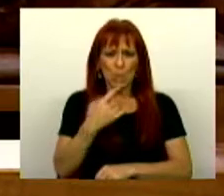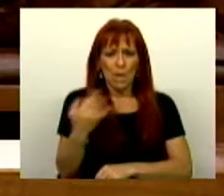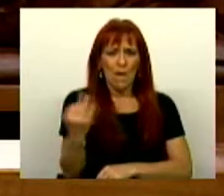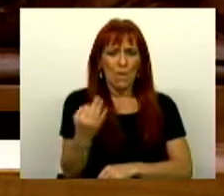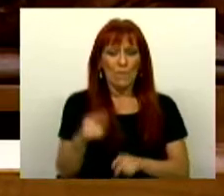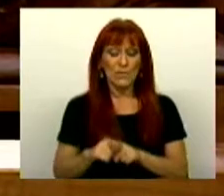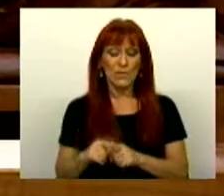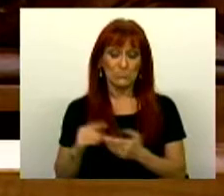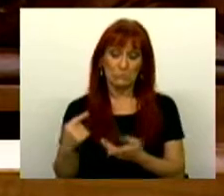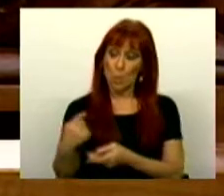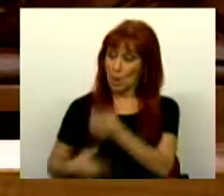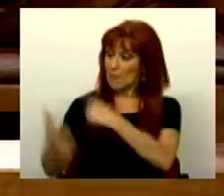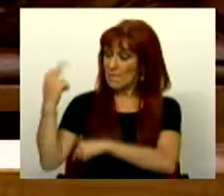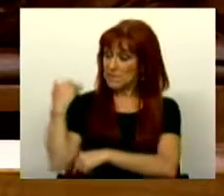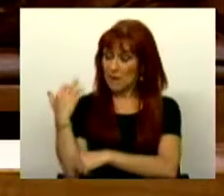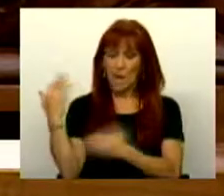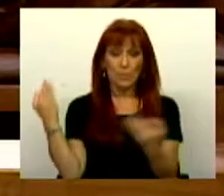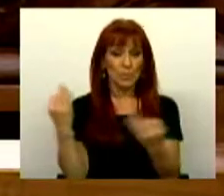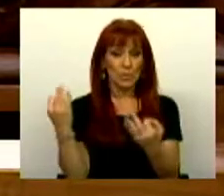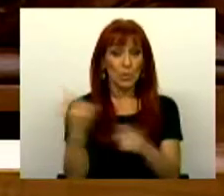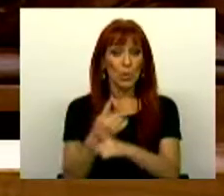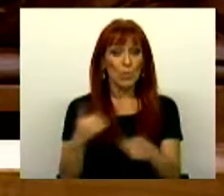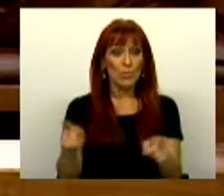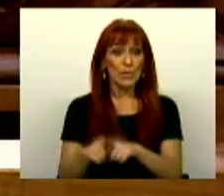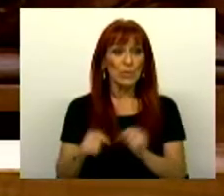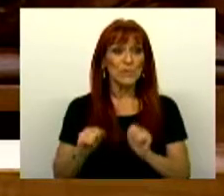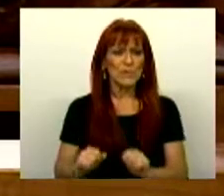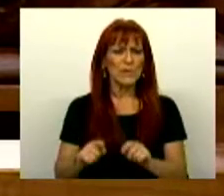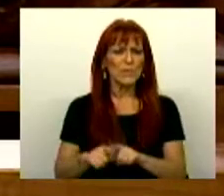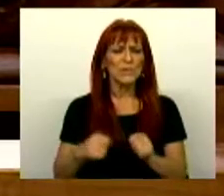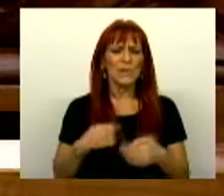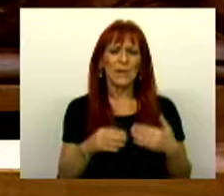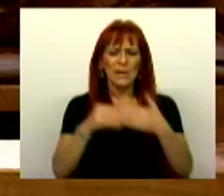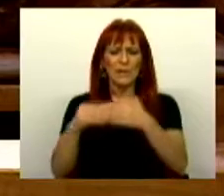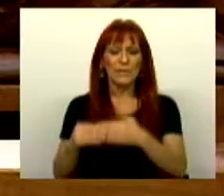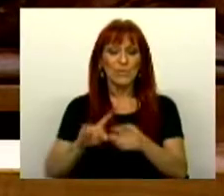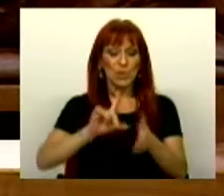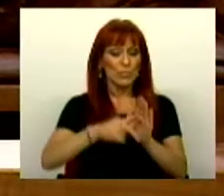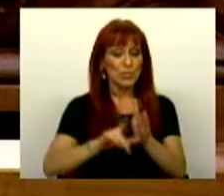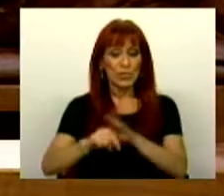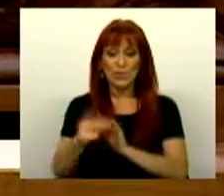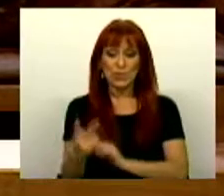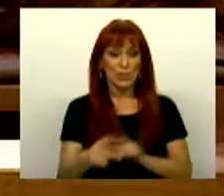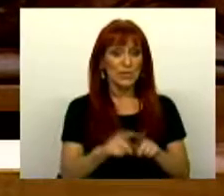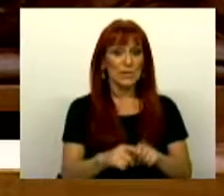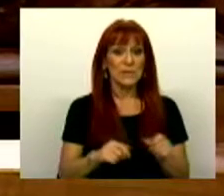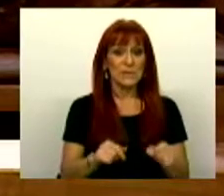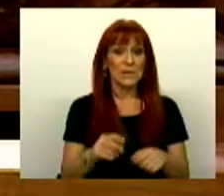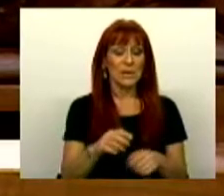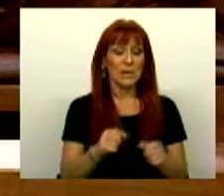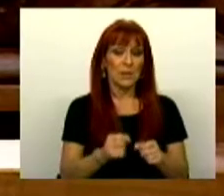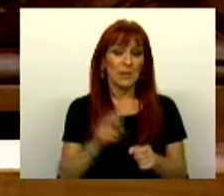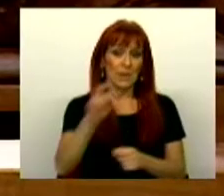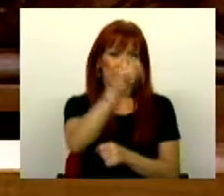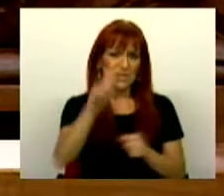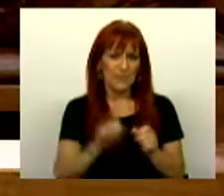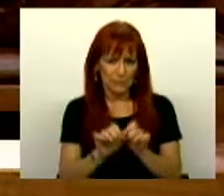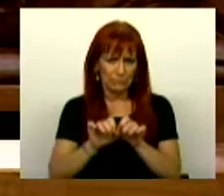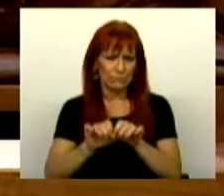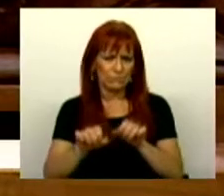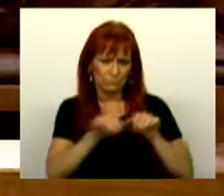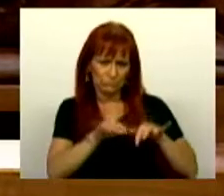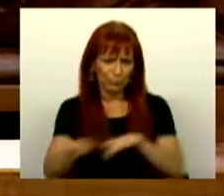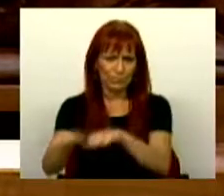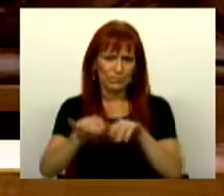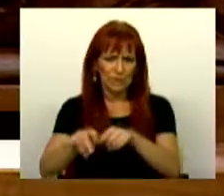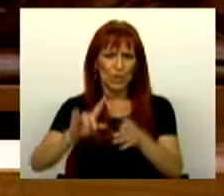substancialmente no ano passado, porque nos candidatámos a liderar dois projetos na terceira vaga